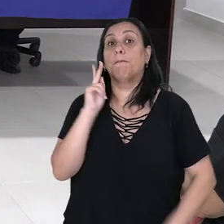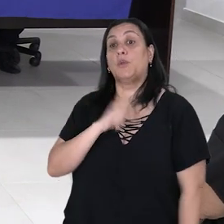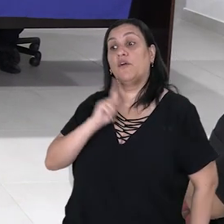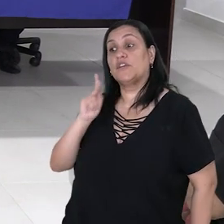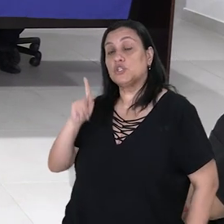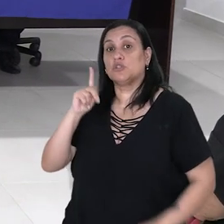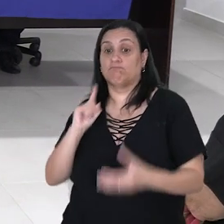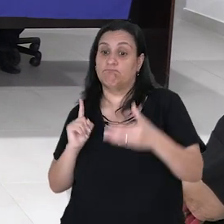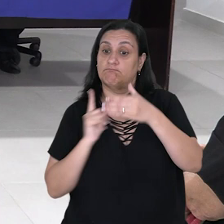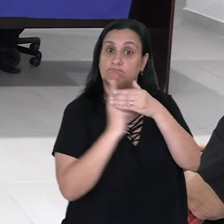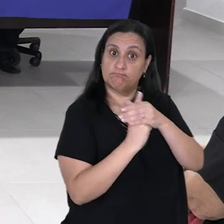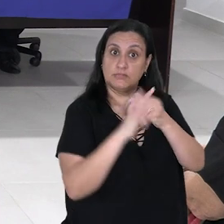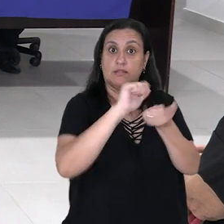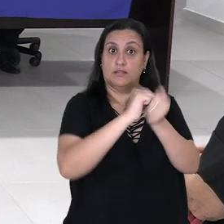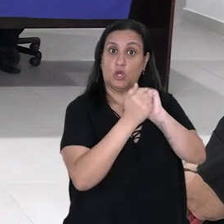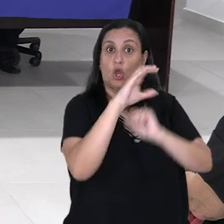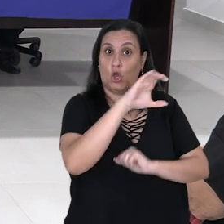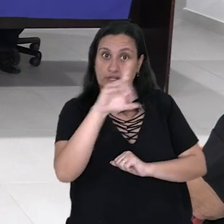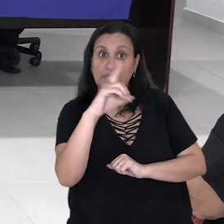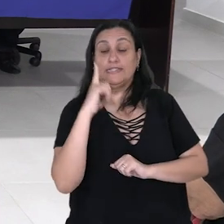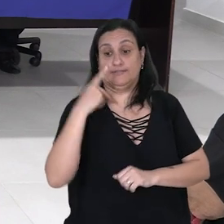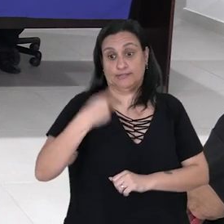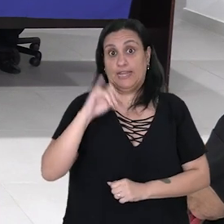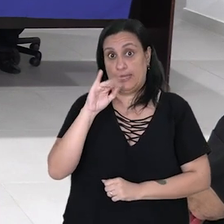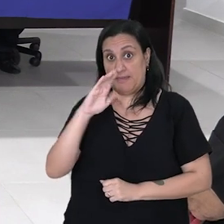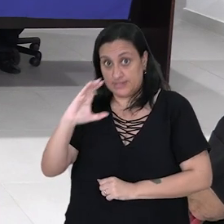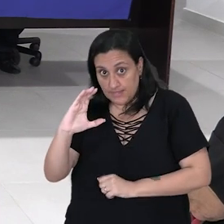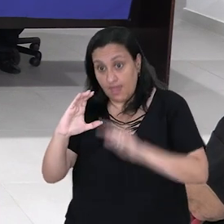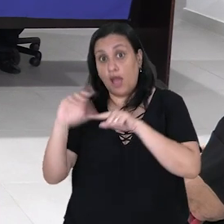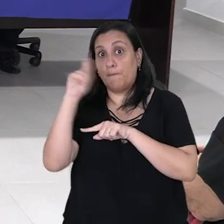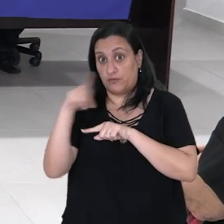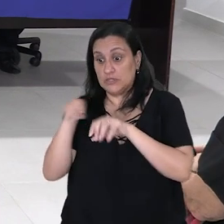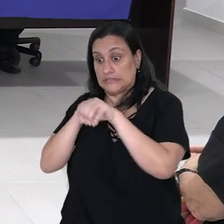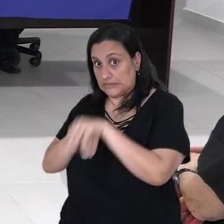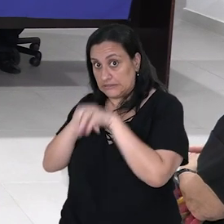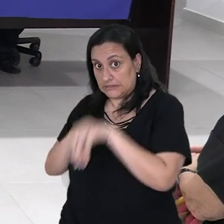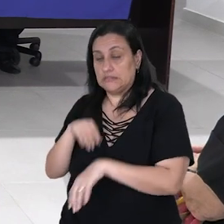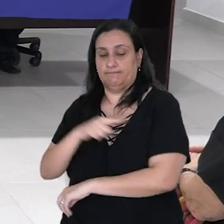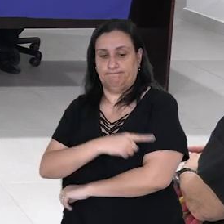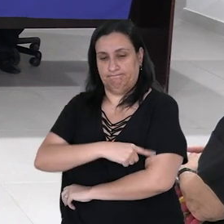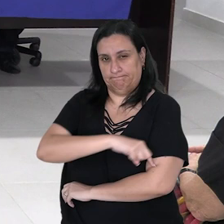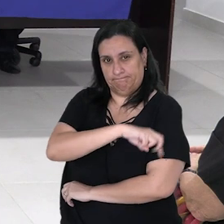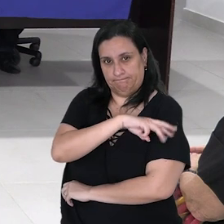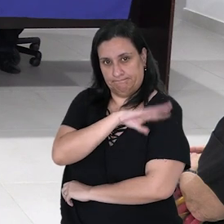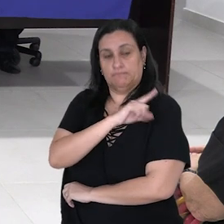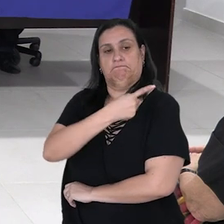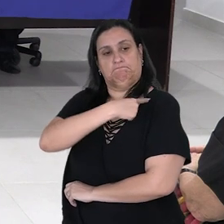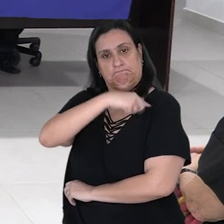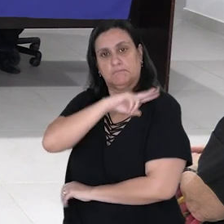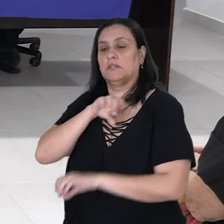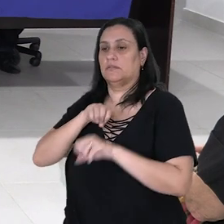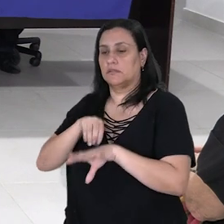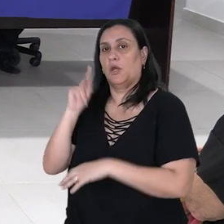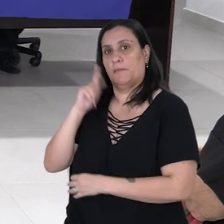lotados na coordenação de adaptação. Então, são professores do Instituto que dão aula no Instituto, para o ensino fundamental, para o ensino médio que